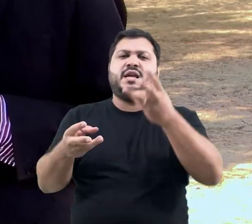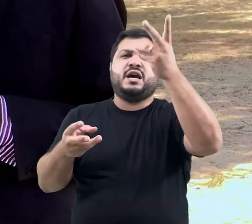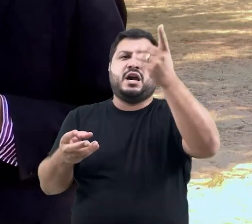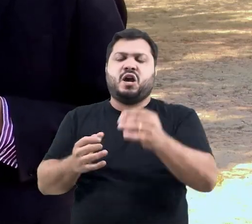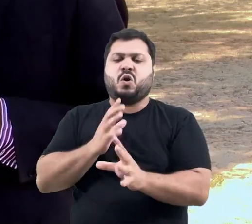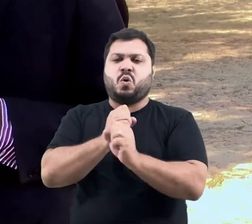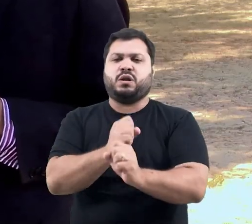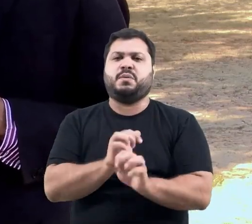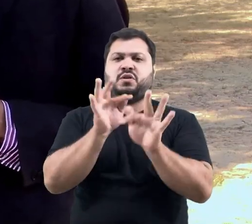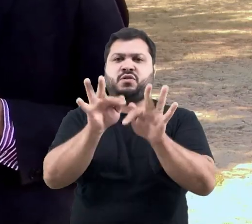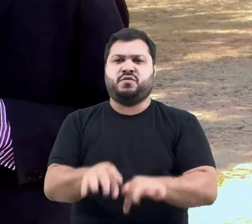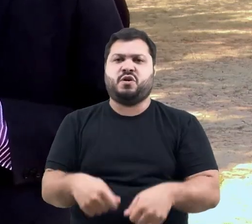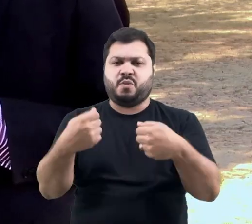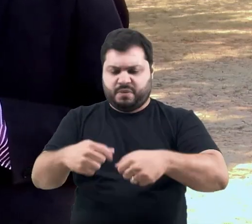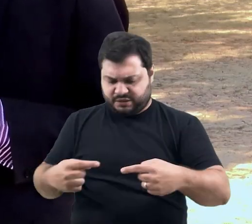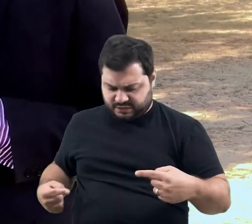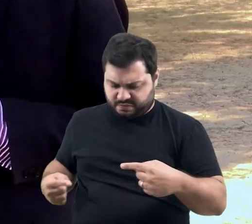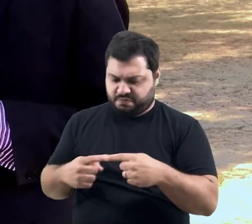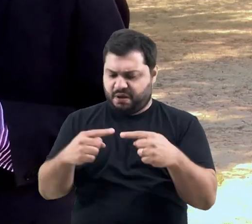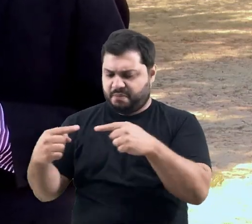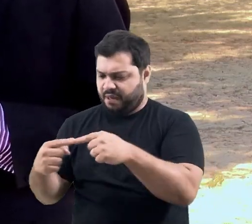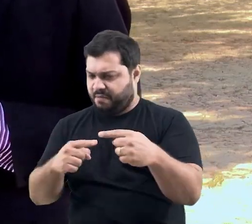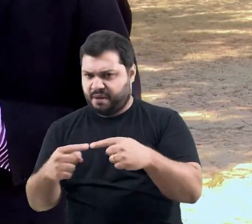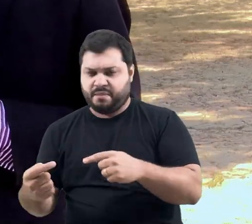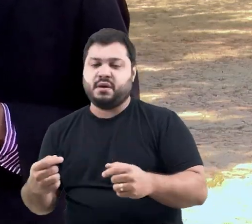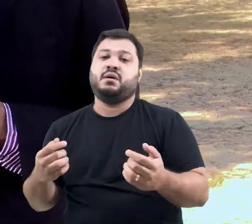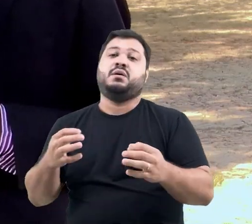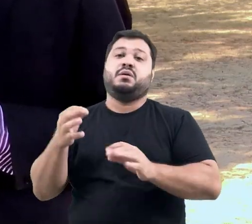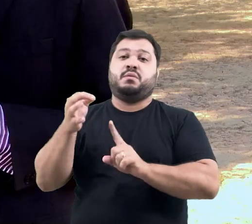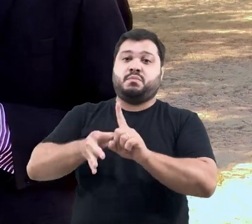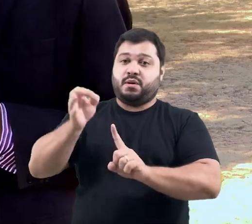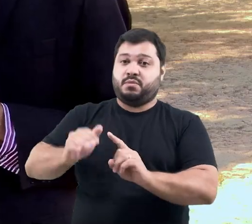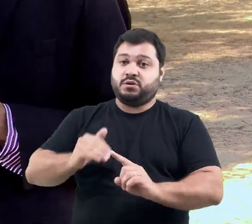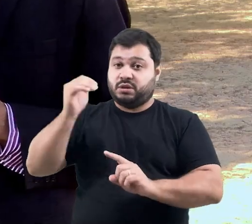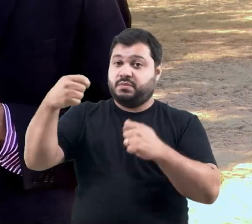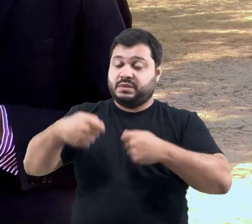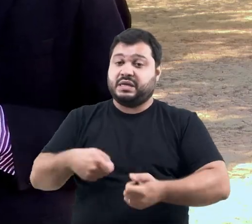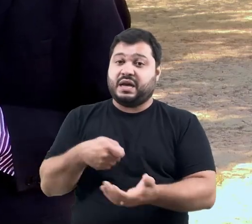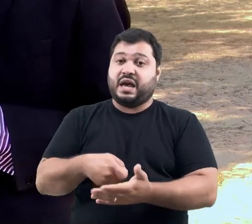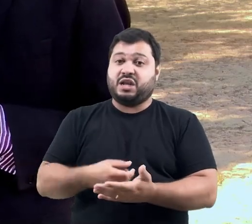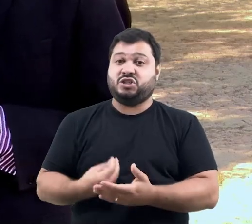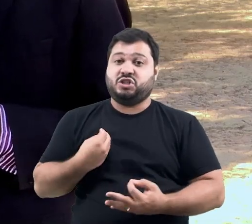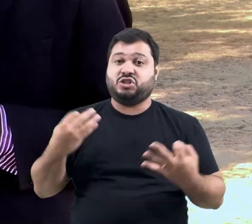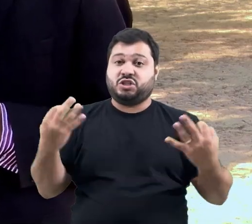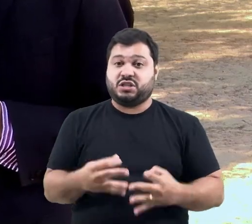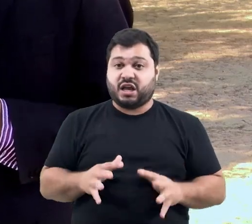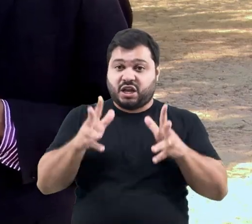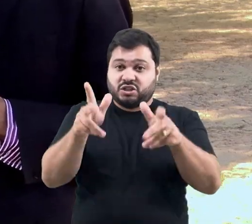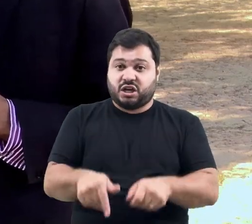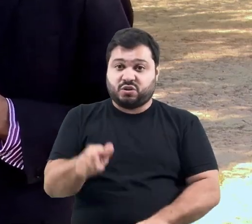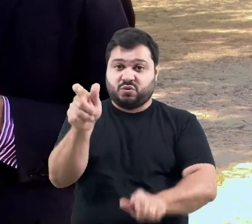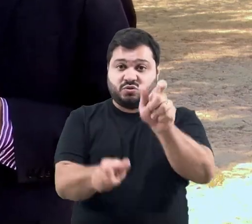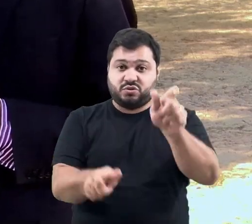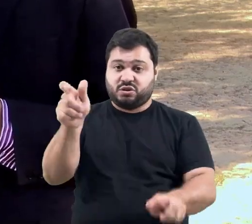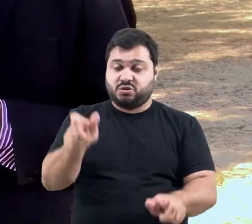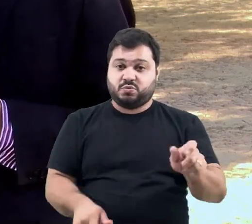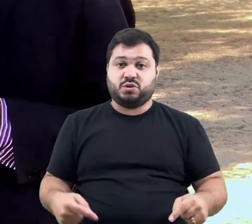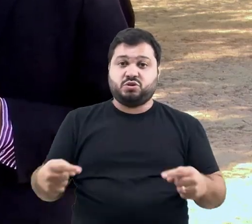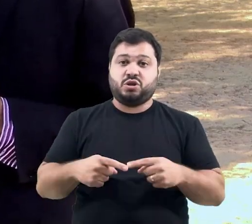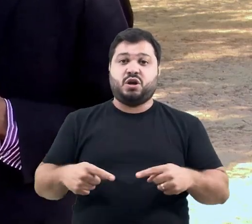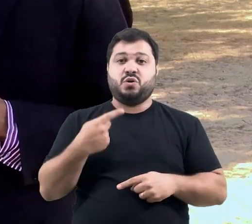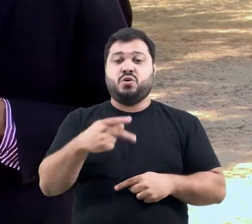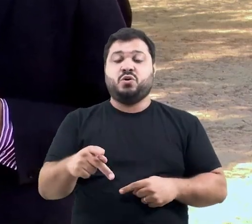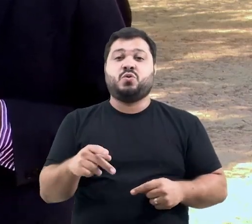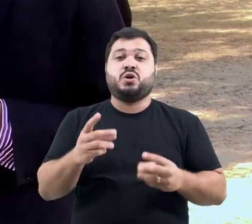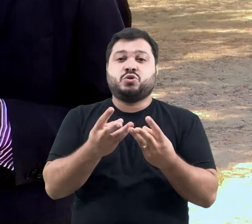planilha contábil, que ao final tem que dar empate. Para o magistrado é preciso garantir dignidade a todos os seres humanos